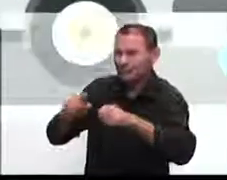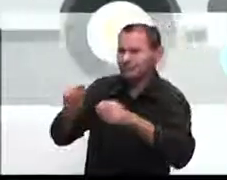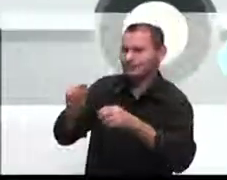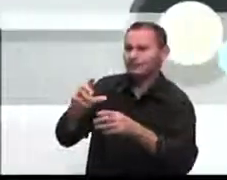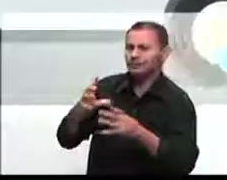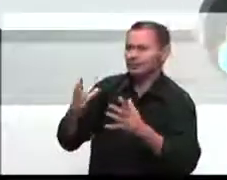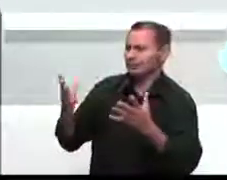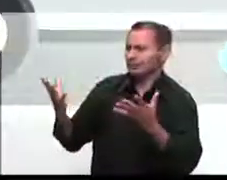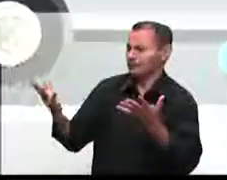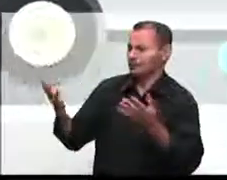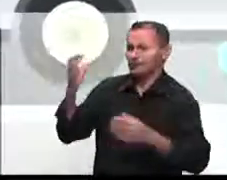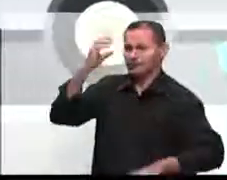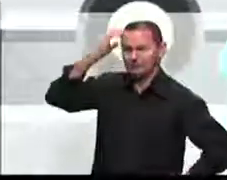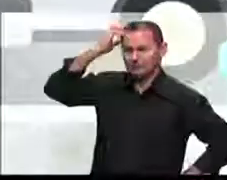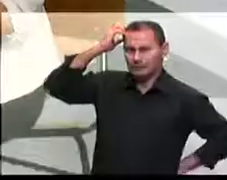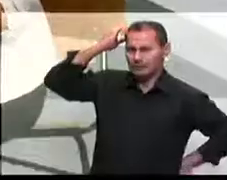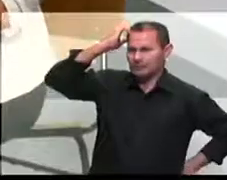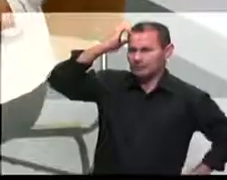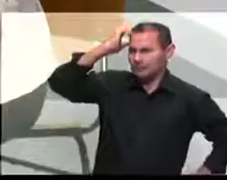não...